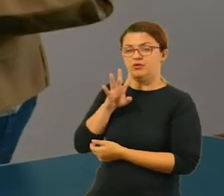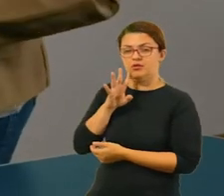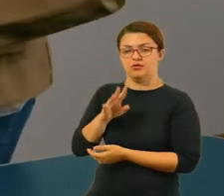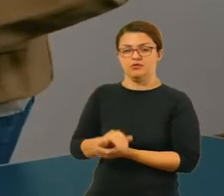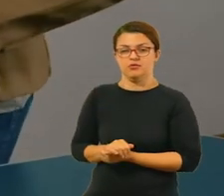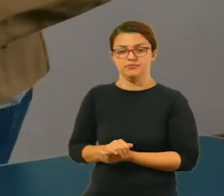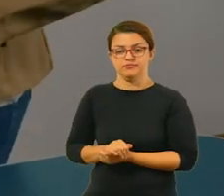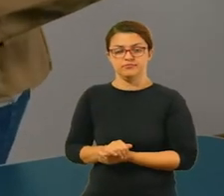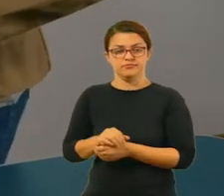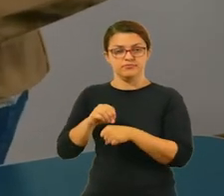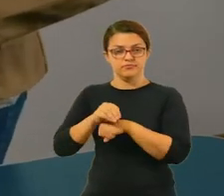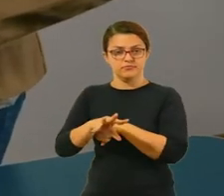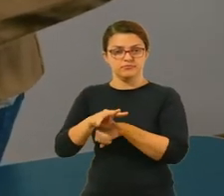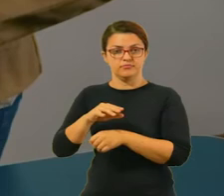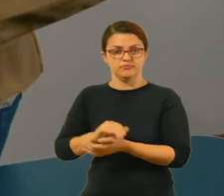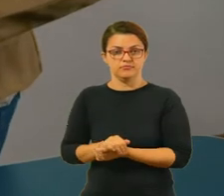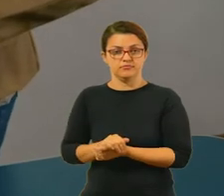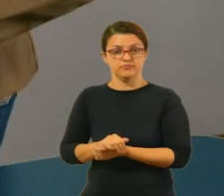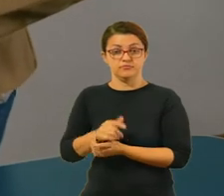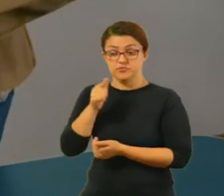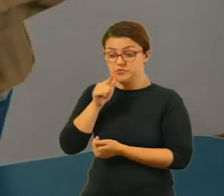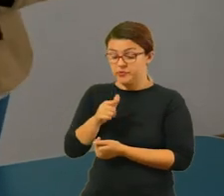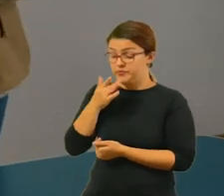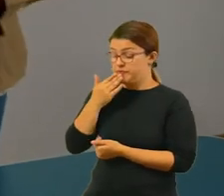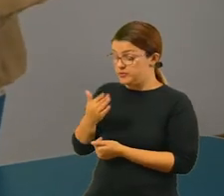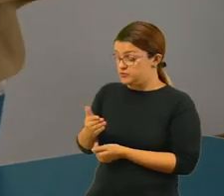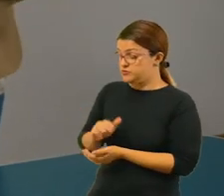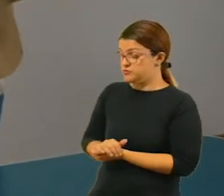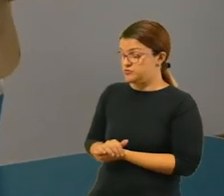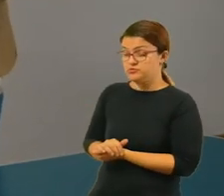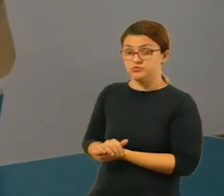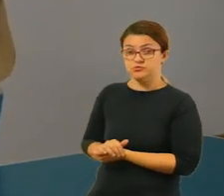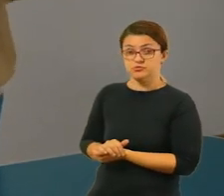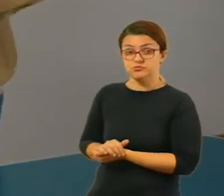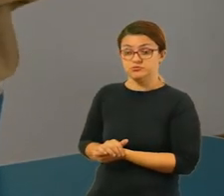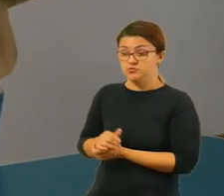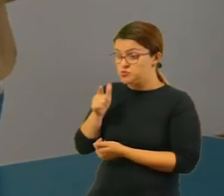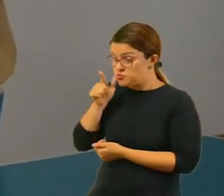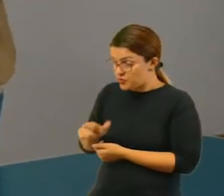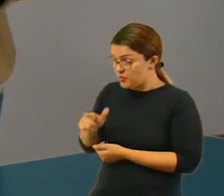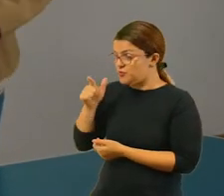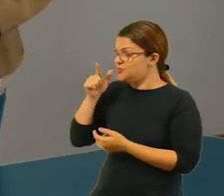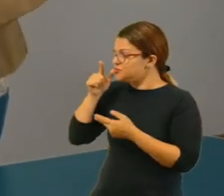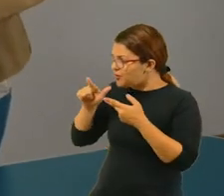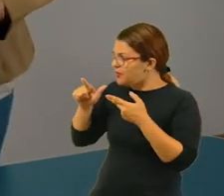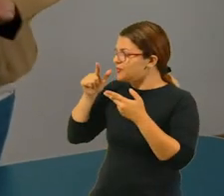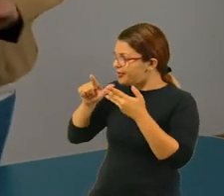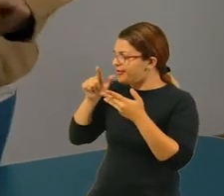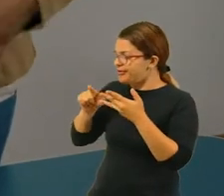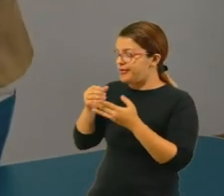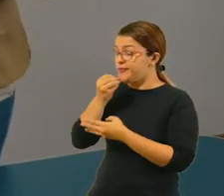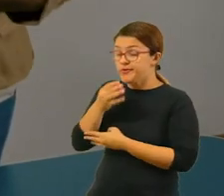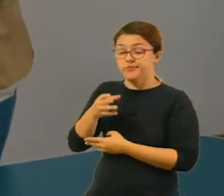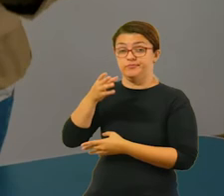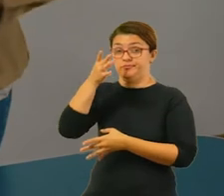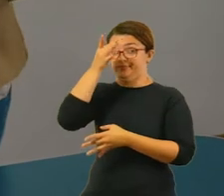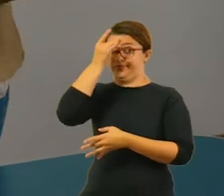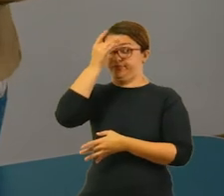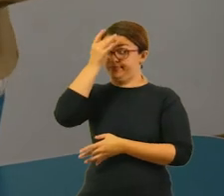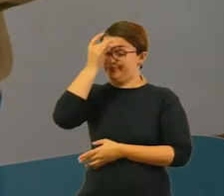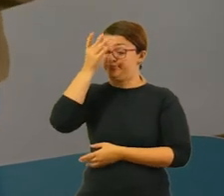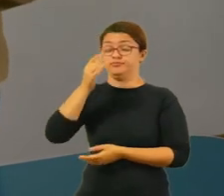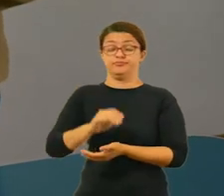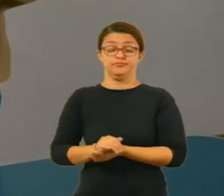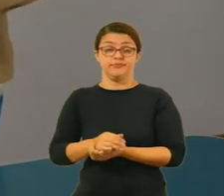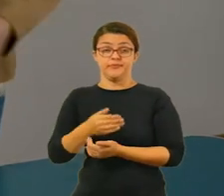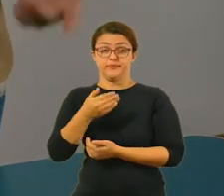é bem legal. A nossa sugestão aqui é que você repita. A repetição, ela é benéfica para a criança e ainda mais para a